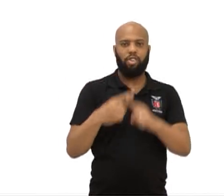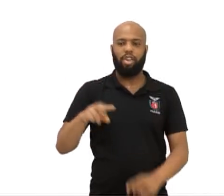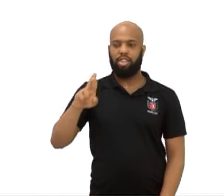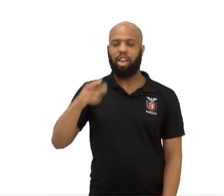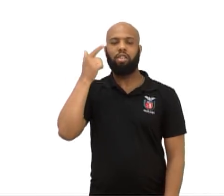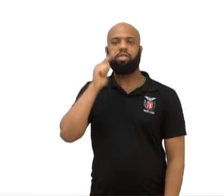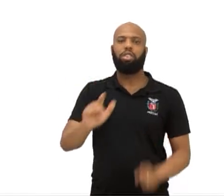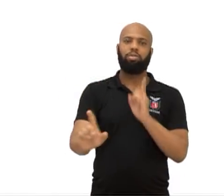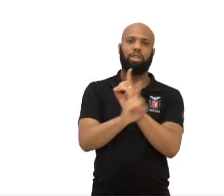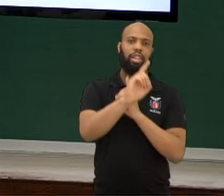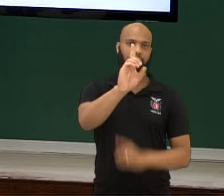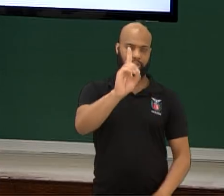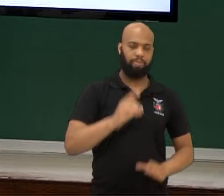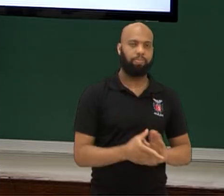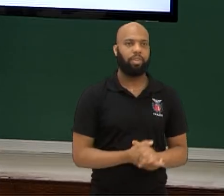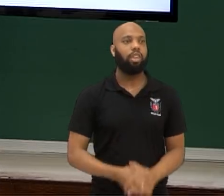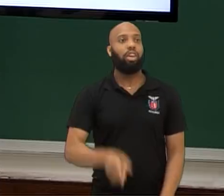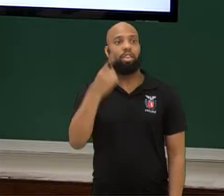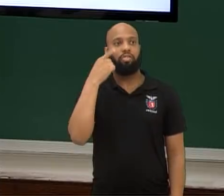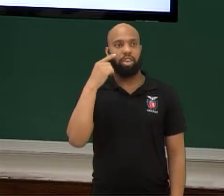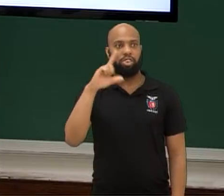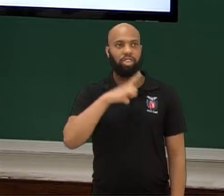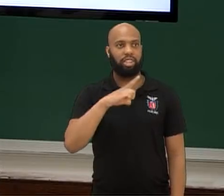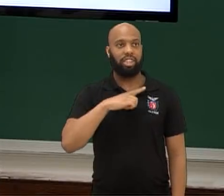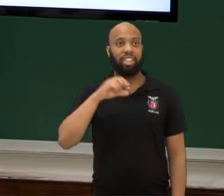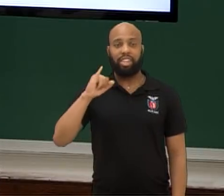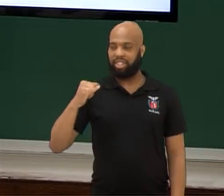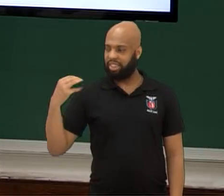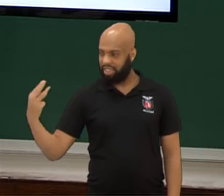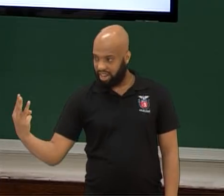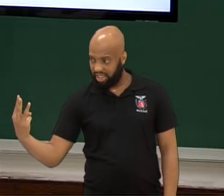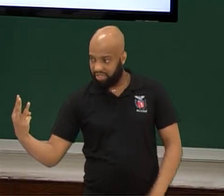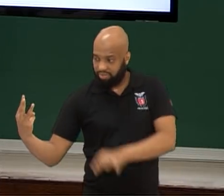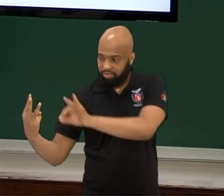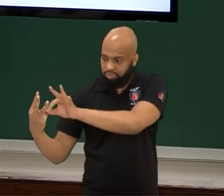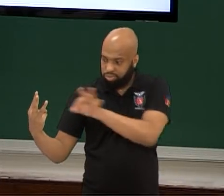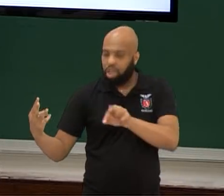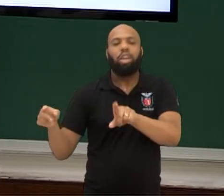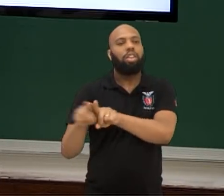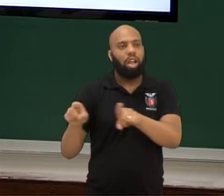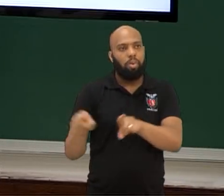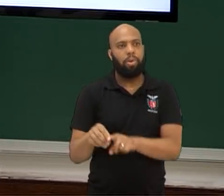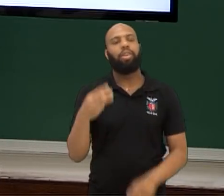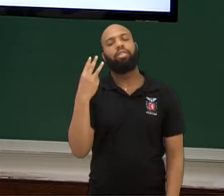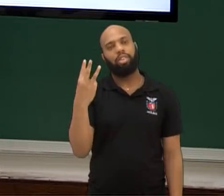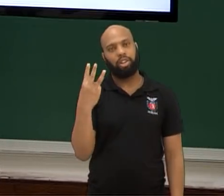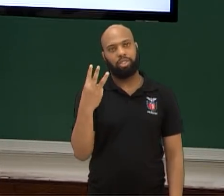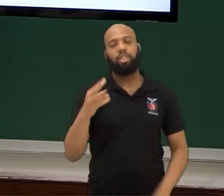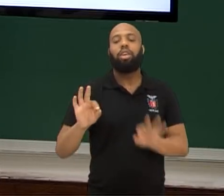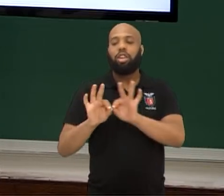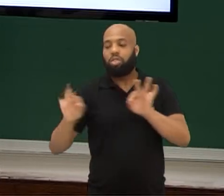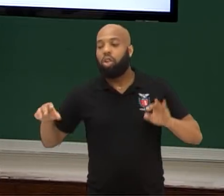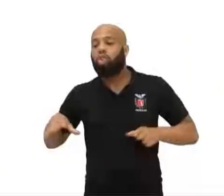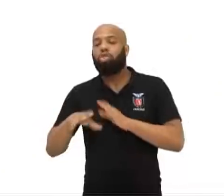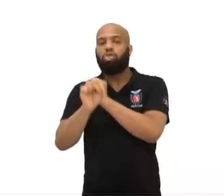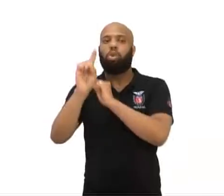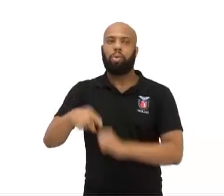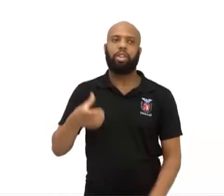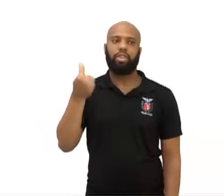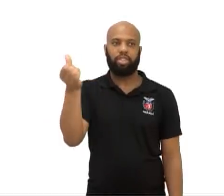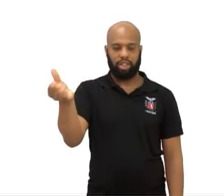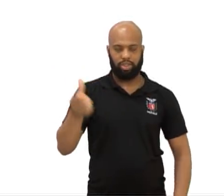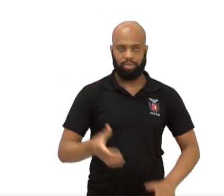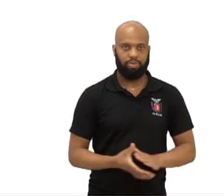o diâmetro. Então, vejamos aqui, ó. Se aqui tem raio 3, o diâmetro, no caso aqui,